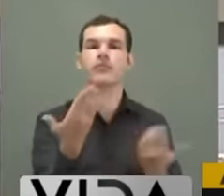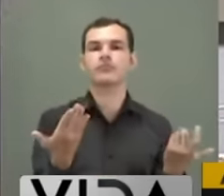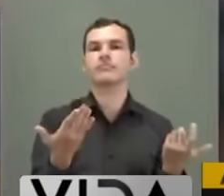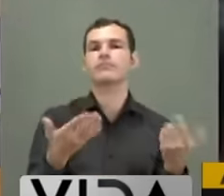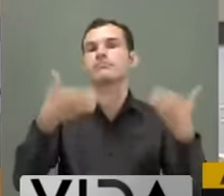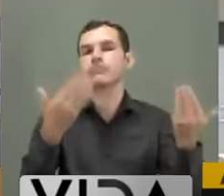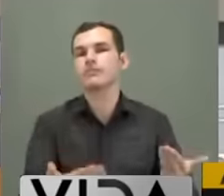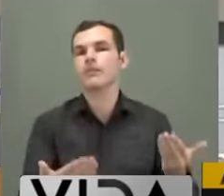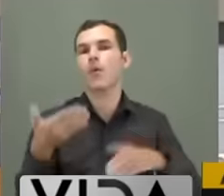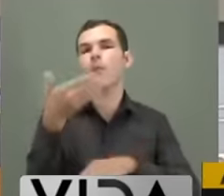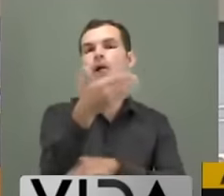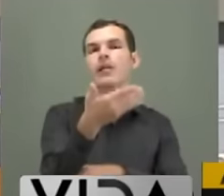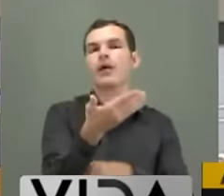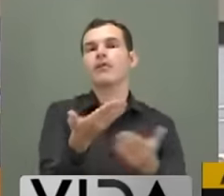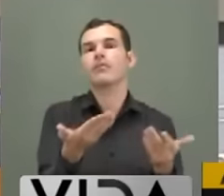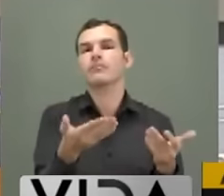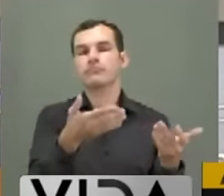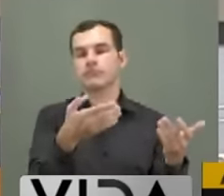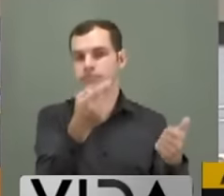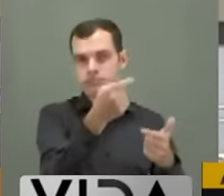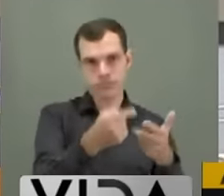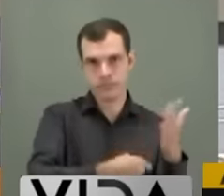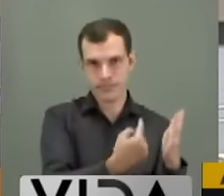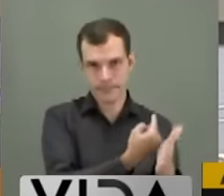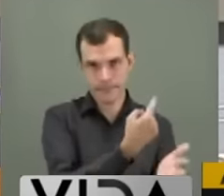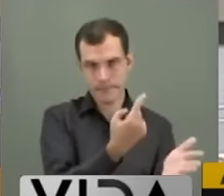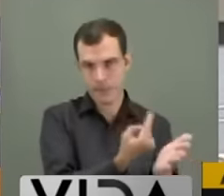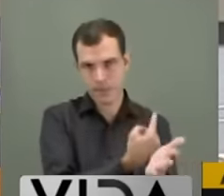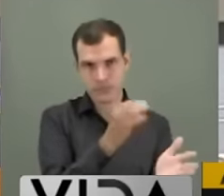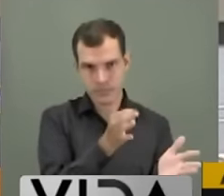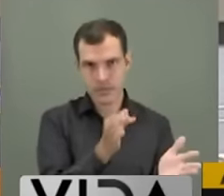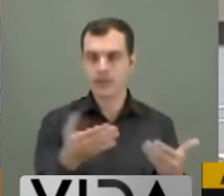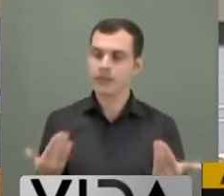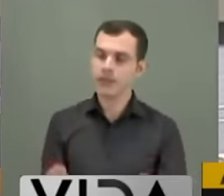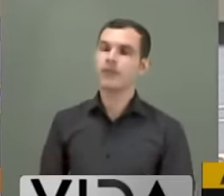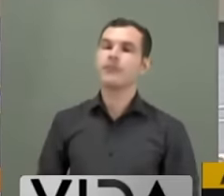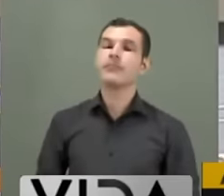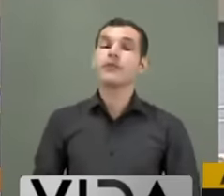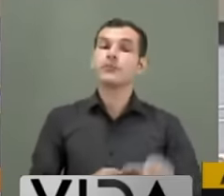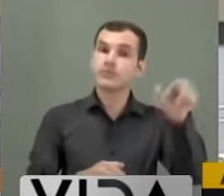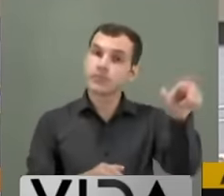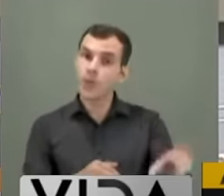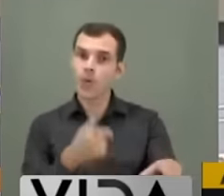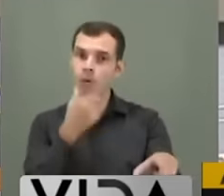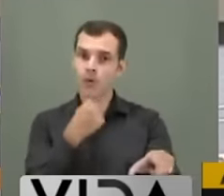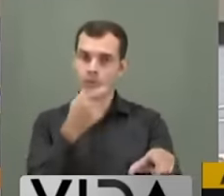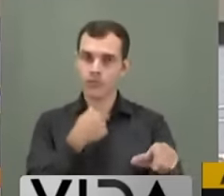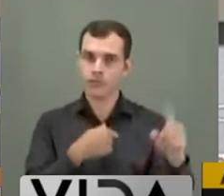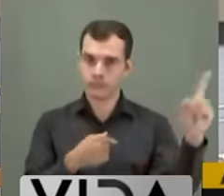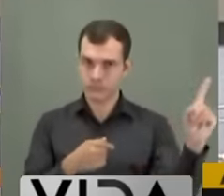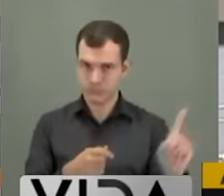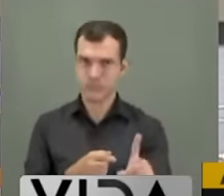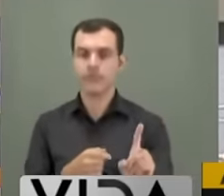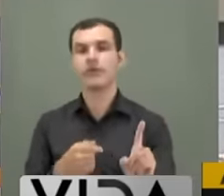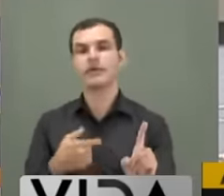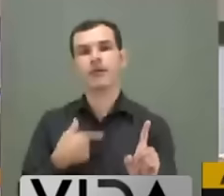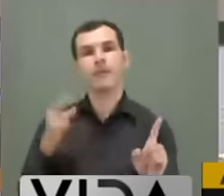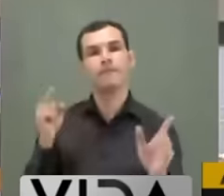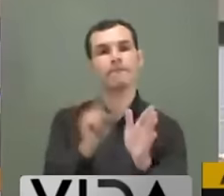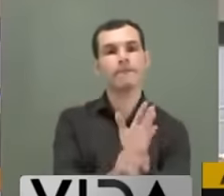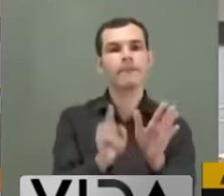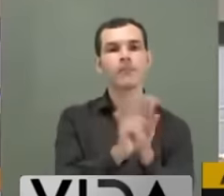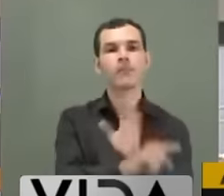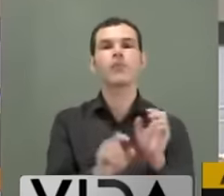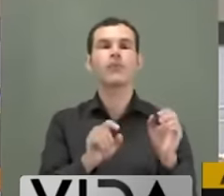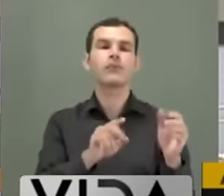caso dele, foi um controle migratório com algumas perguntas no que tange a opinião dele, que ele defendeu o vandalismo do Rio de Janeiro